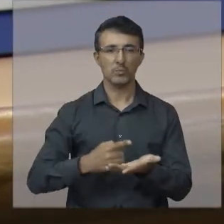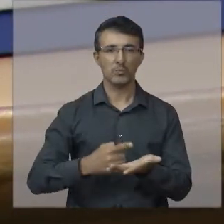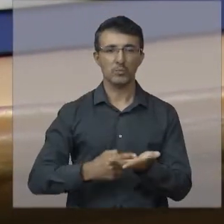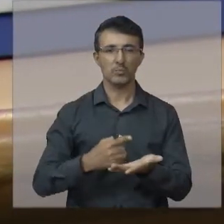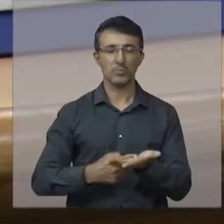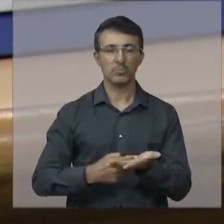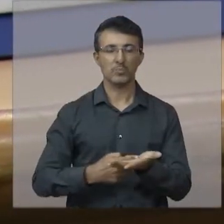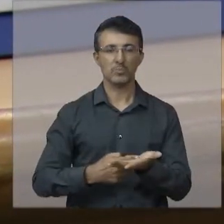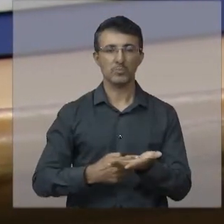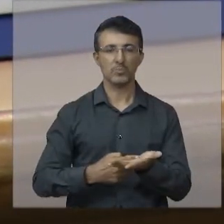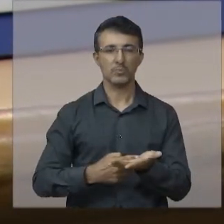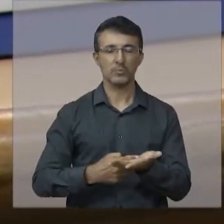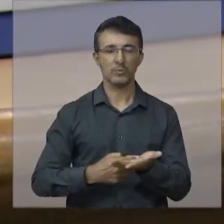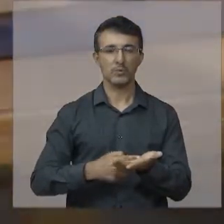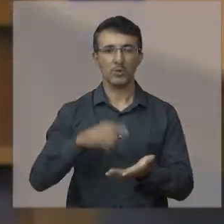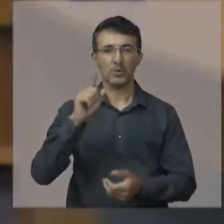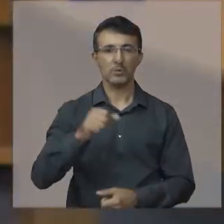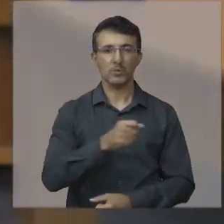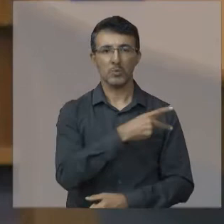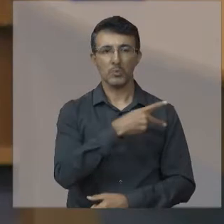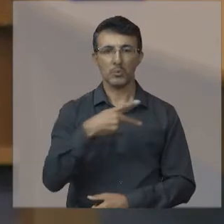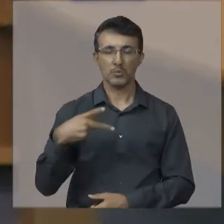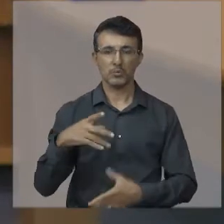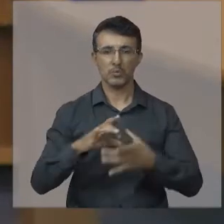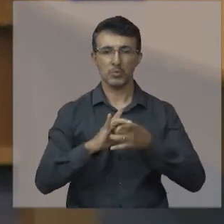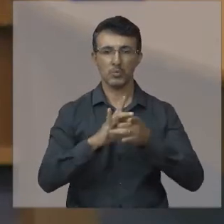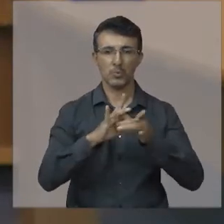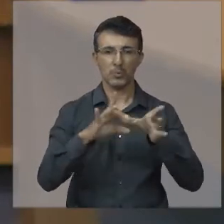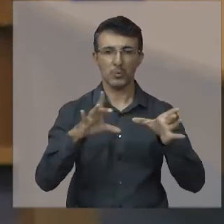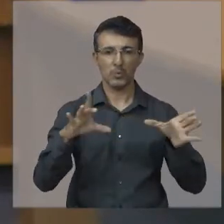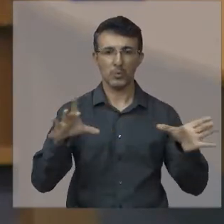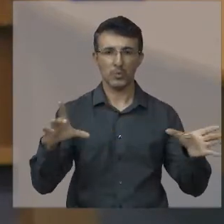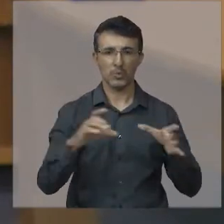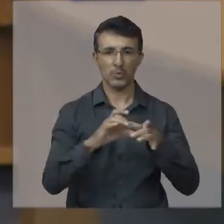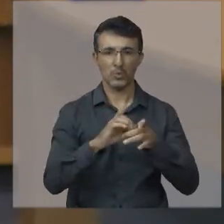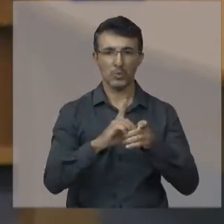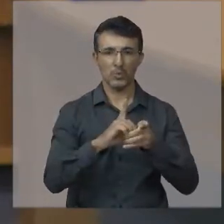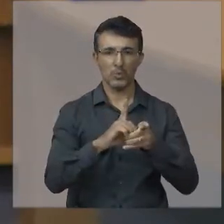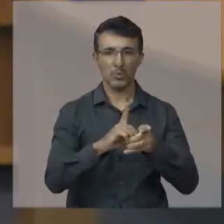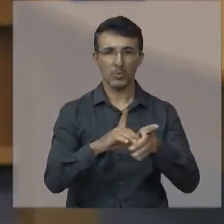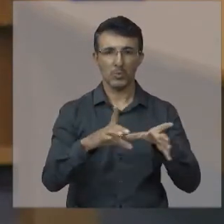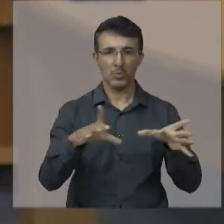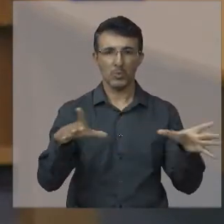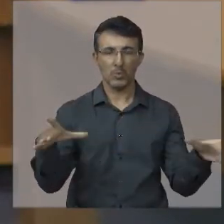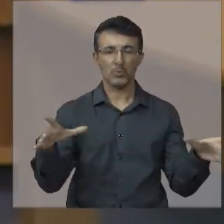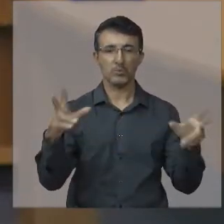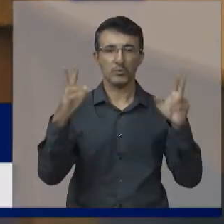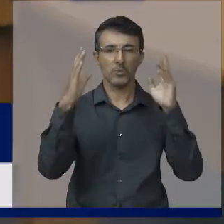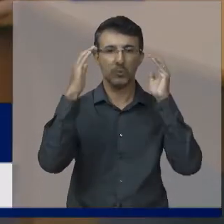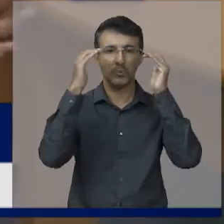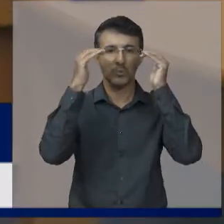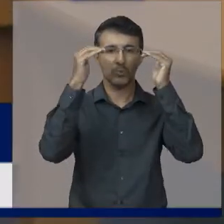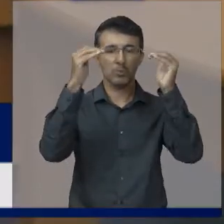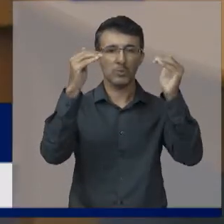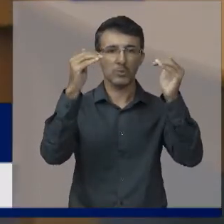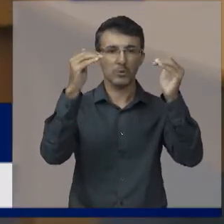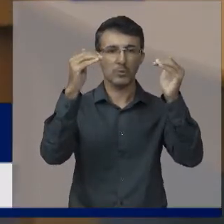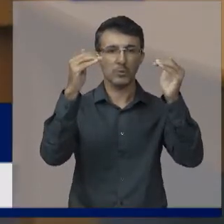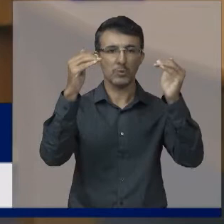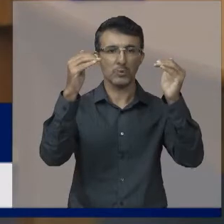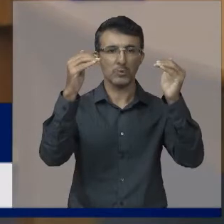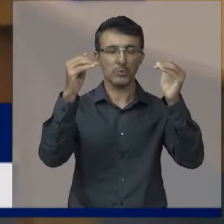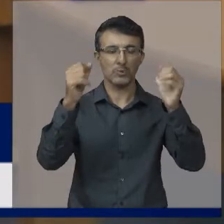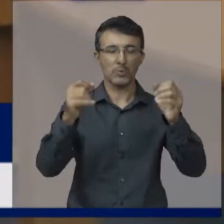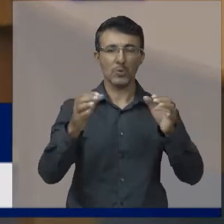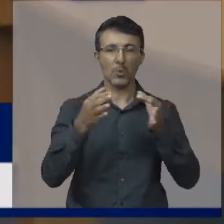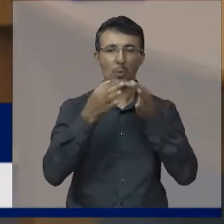um presidente totalmente democrático, respeitando aqui, né, as opiniões